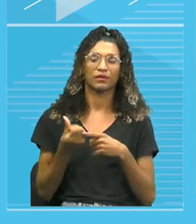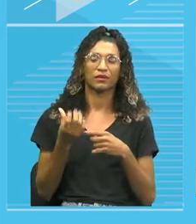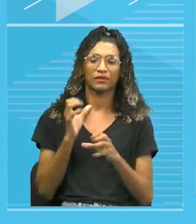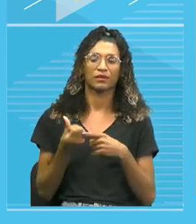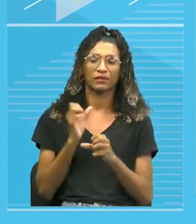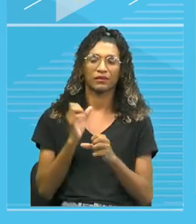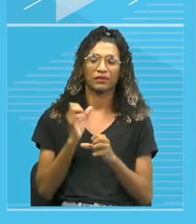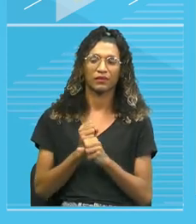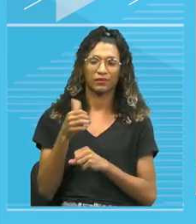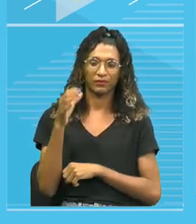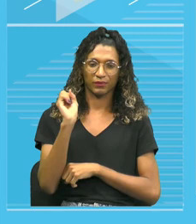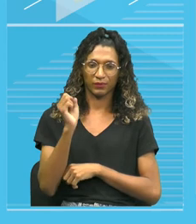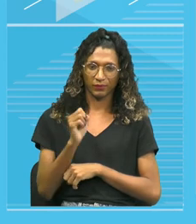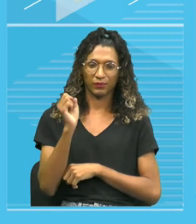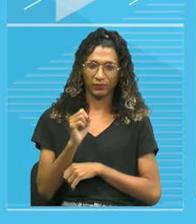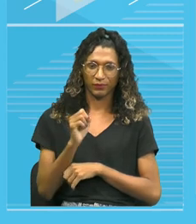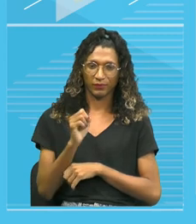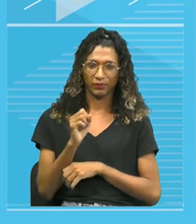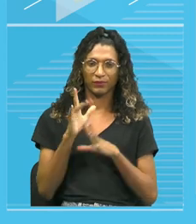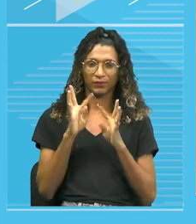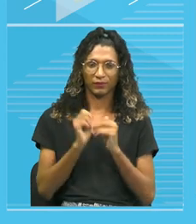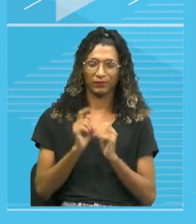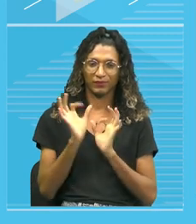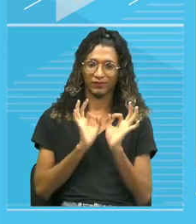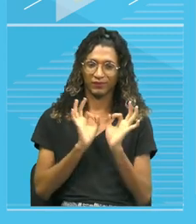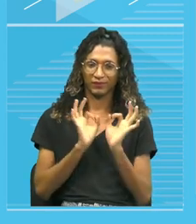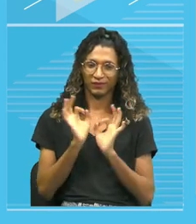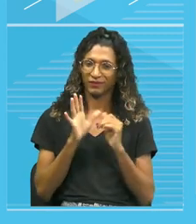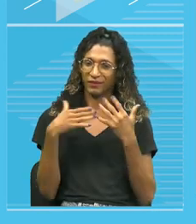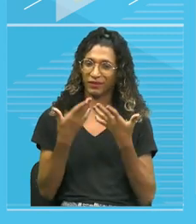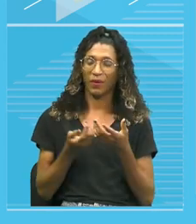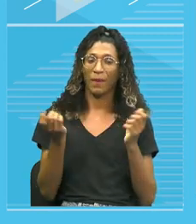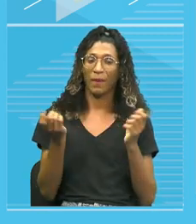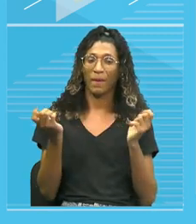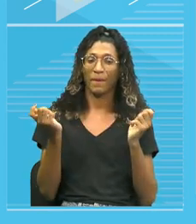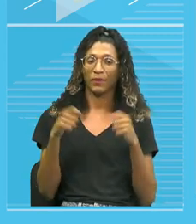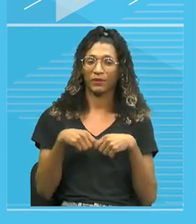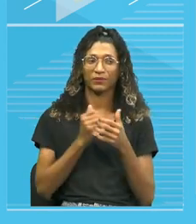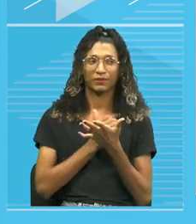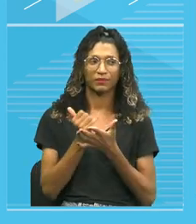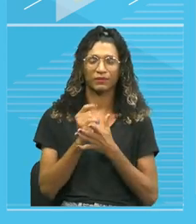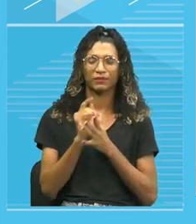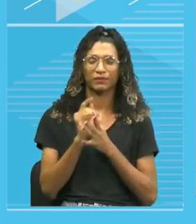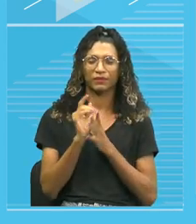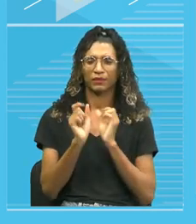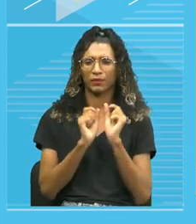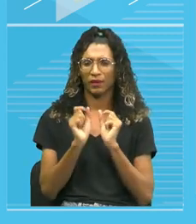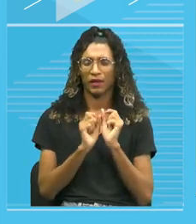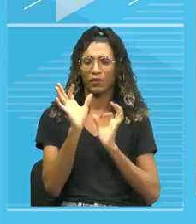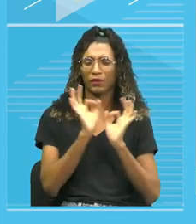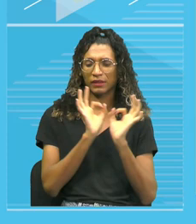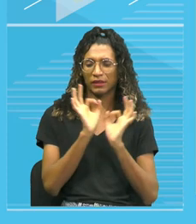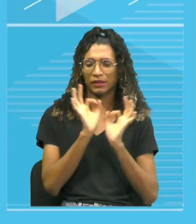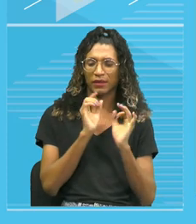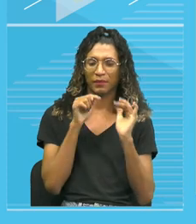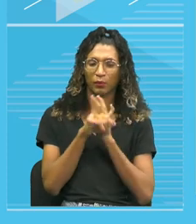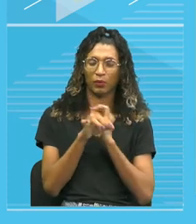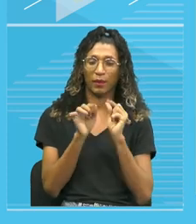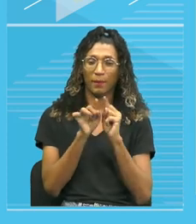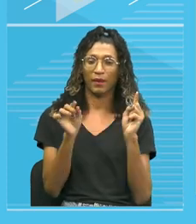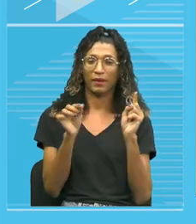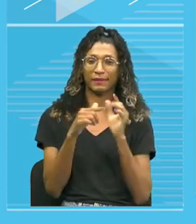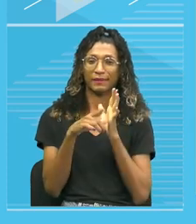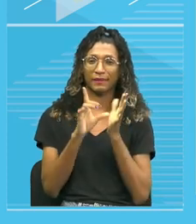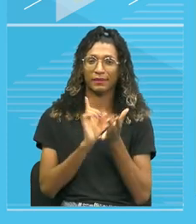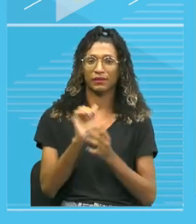balanceado bonitinho agora a gente pode começar a fazer a questão mas antes disso lembrem-se